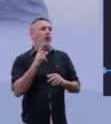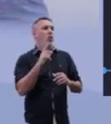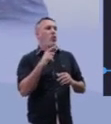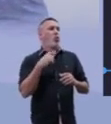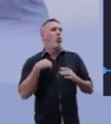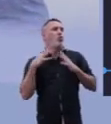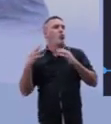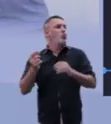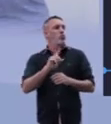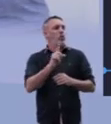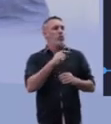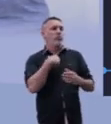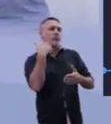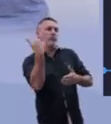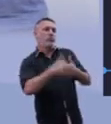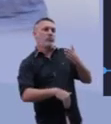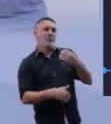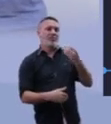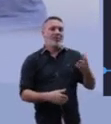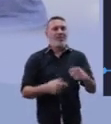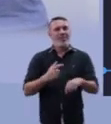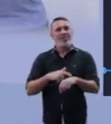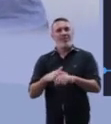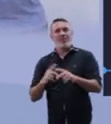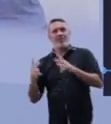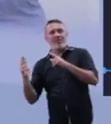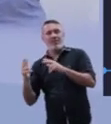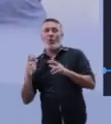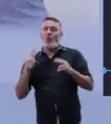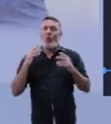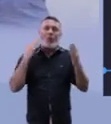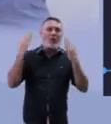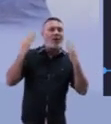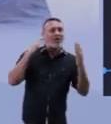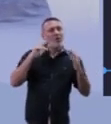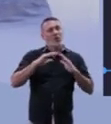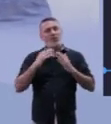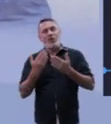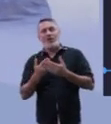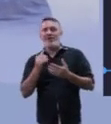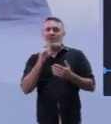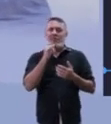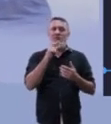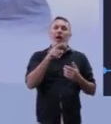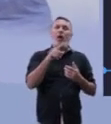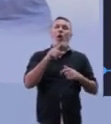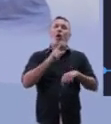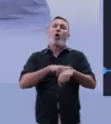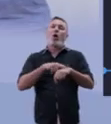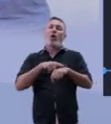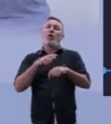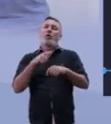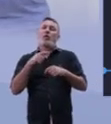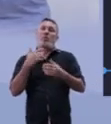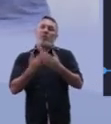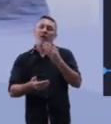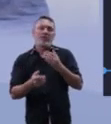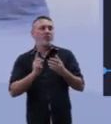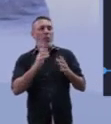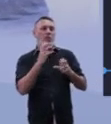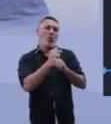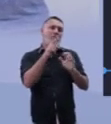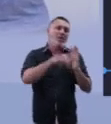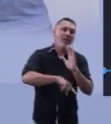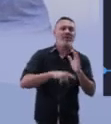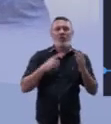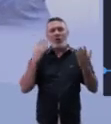mais tranquila. Quando o professor consegue trabalhar todos os conteúdos, todo o livro, ele traz uma prova mais complexa. Vai depender daquilo que é a sua base.